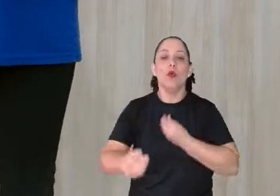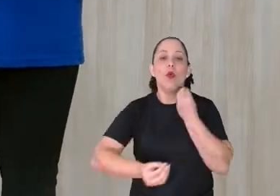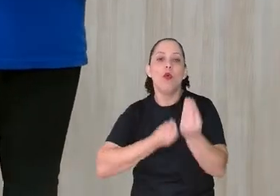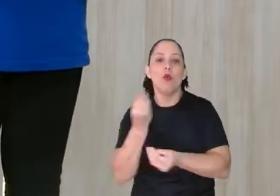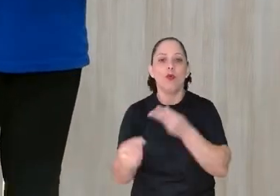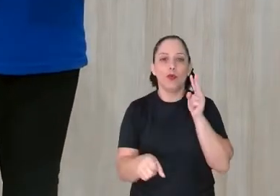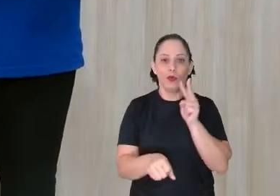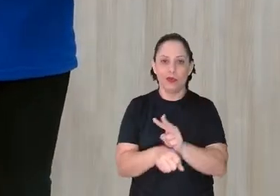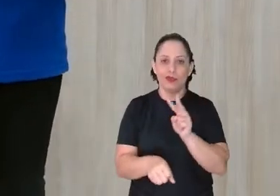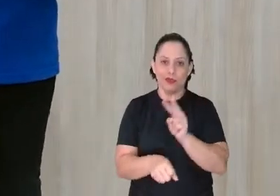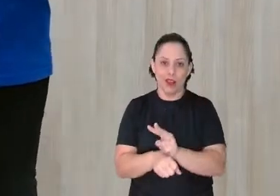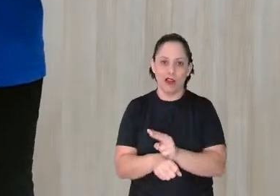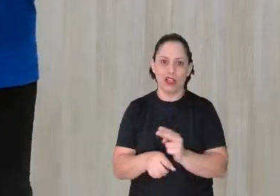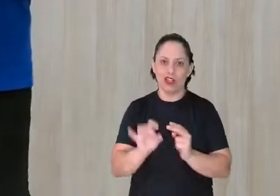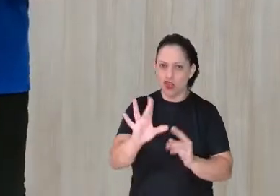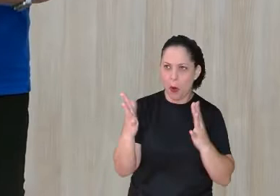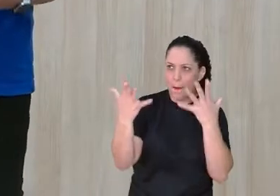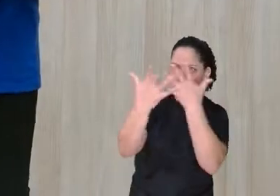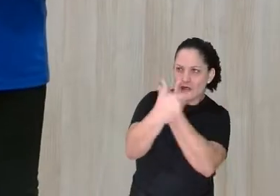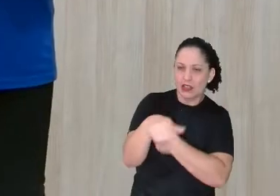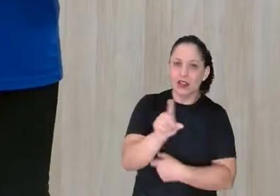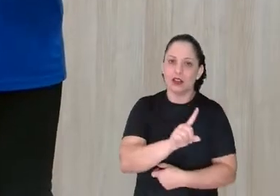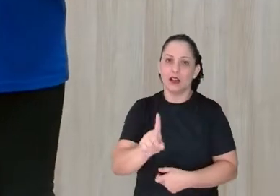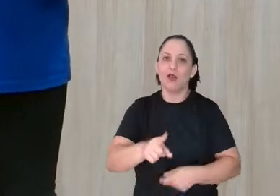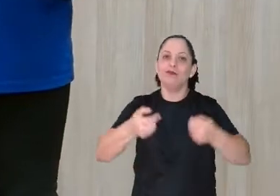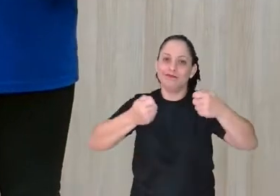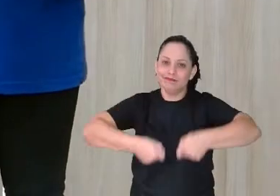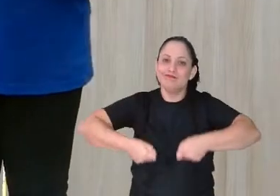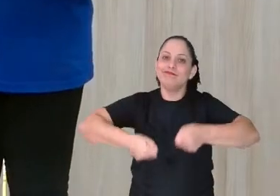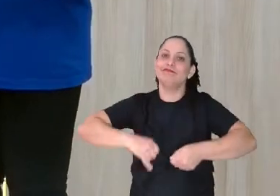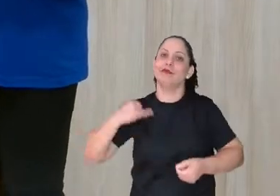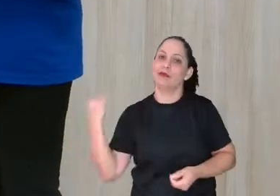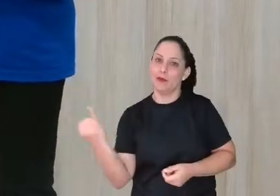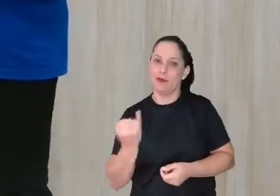não a conservação de beleza, mas uma conservação de necessidade.